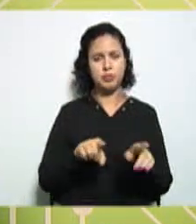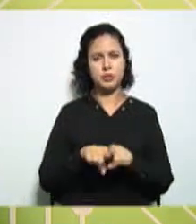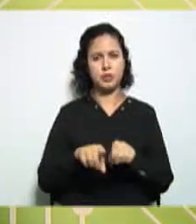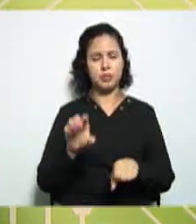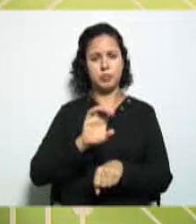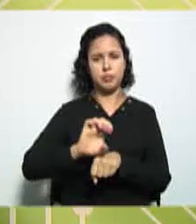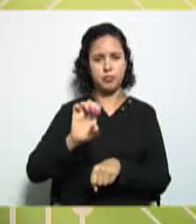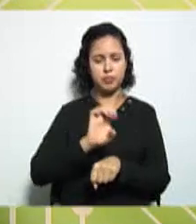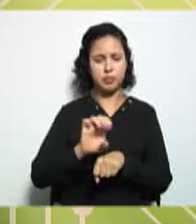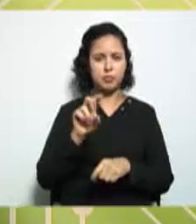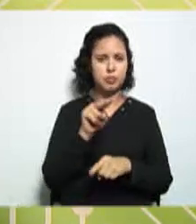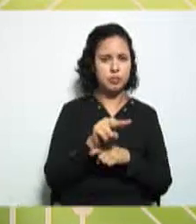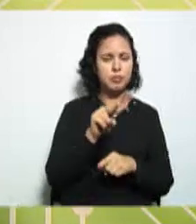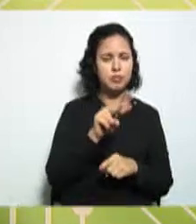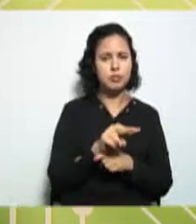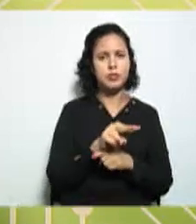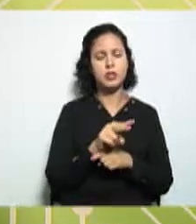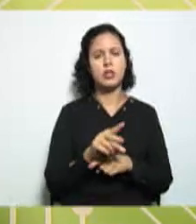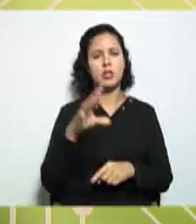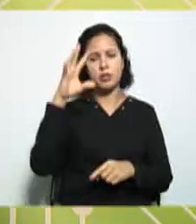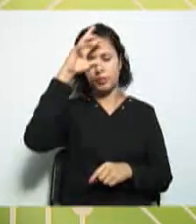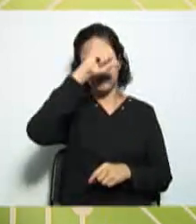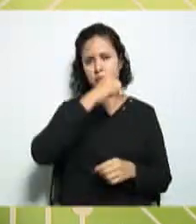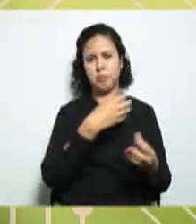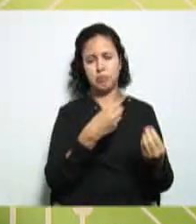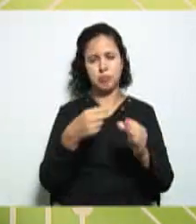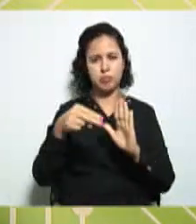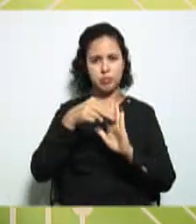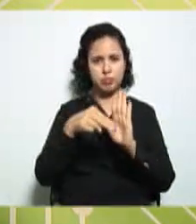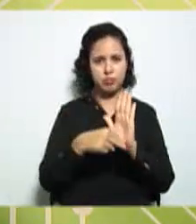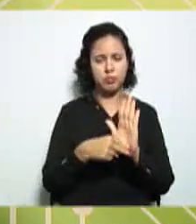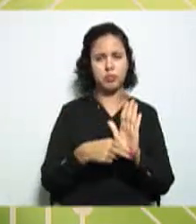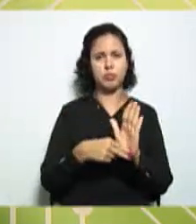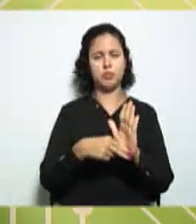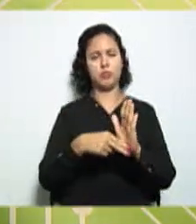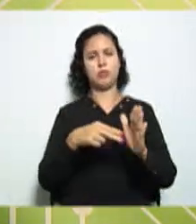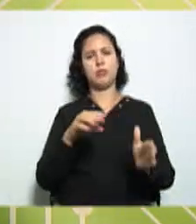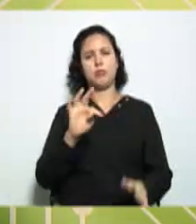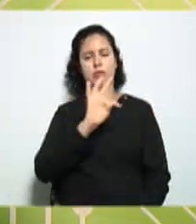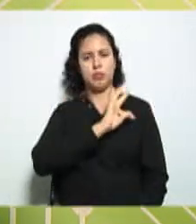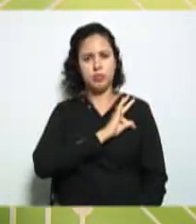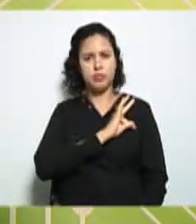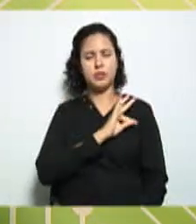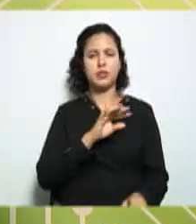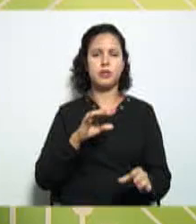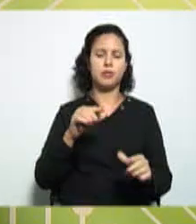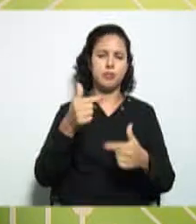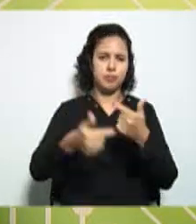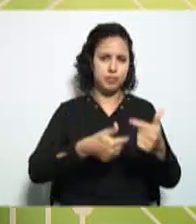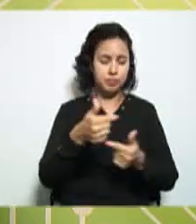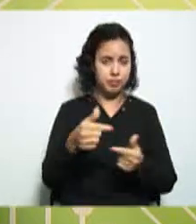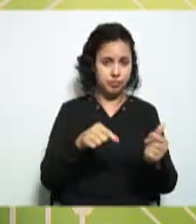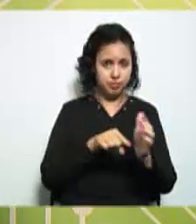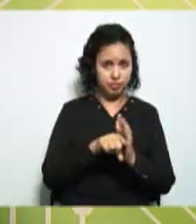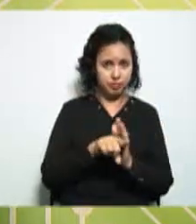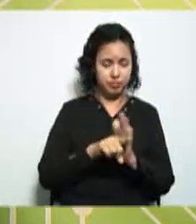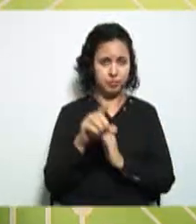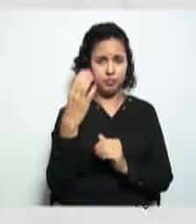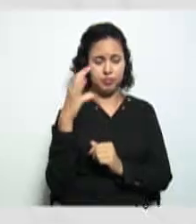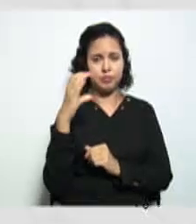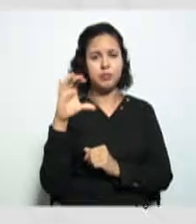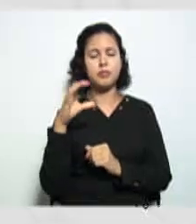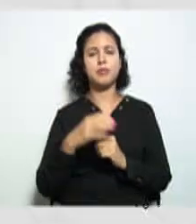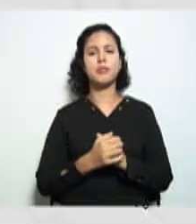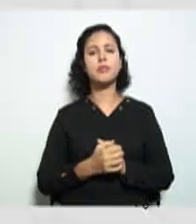aprender muitas normas e técnicas para trabalhos científicos também. Então, vamos lá. Nós